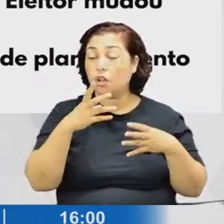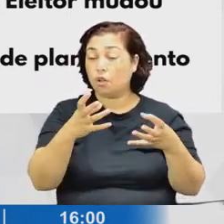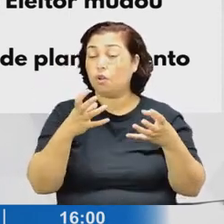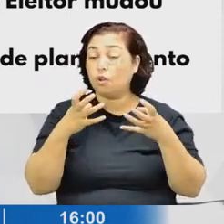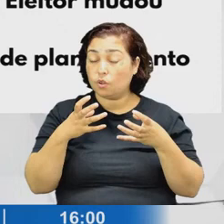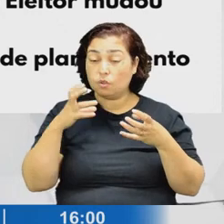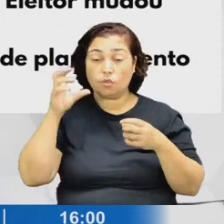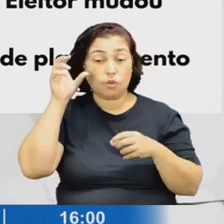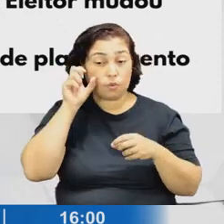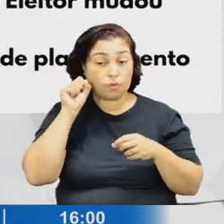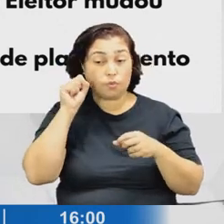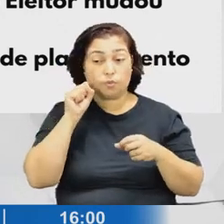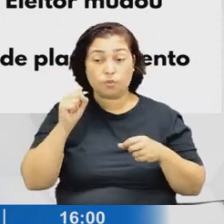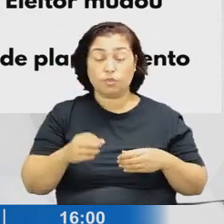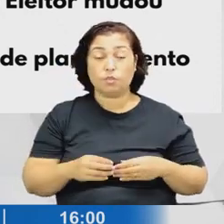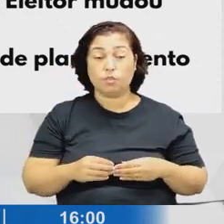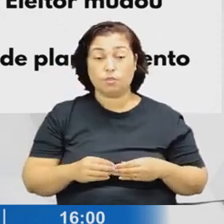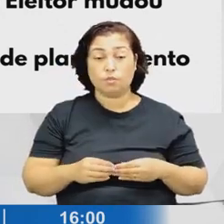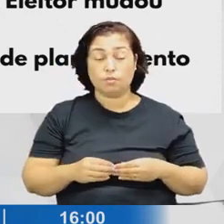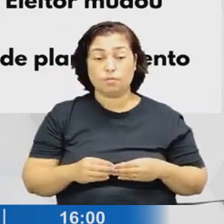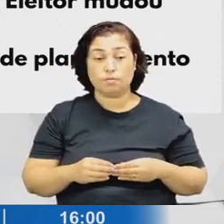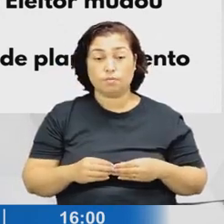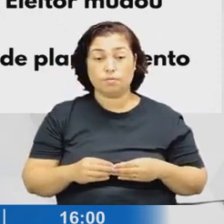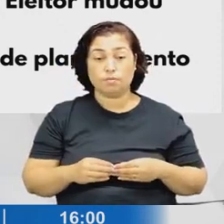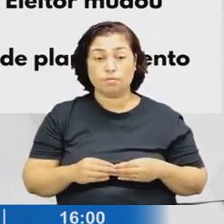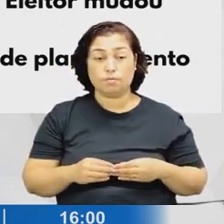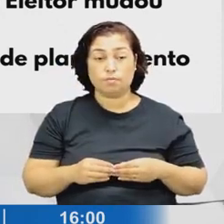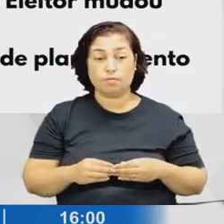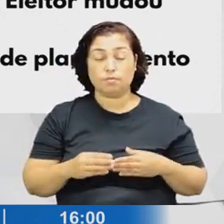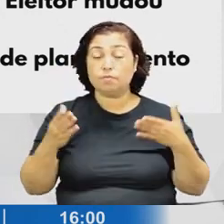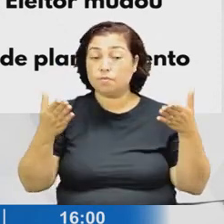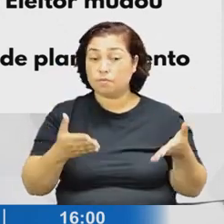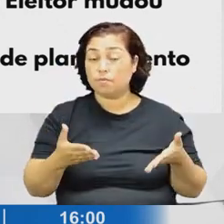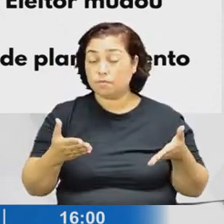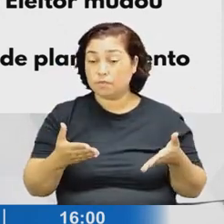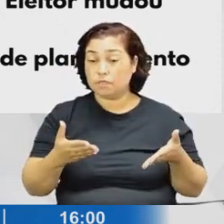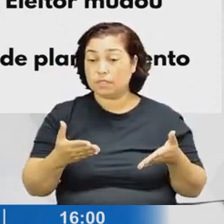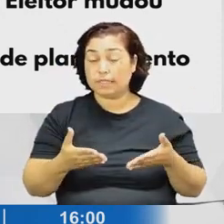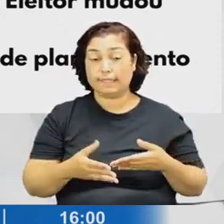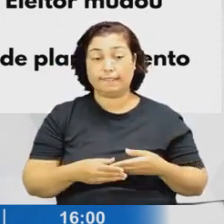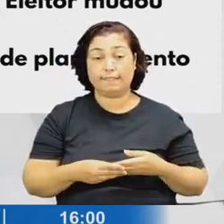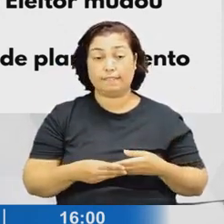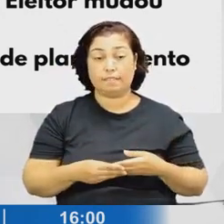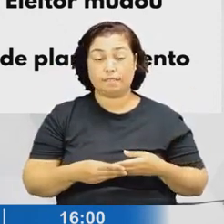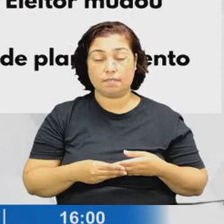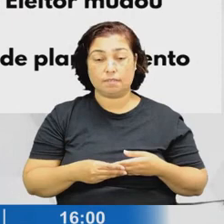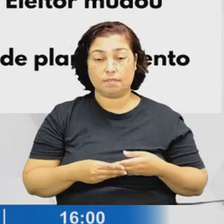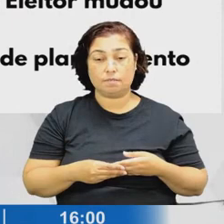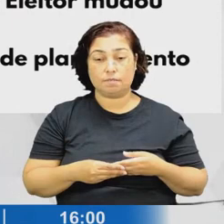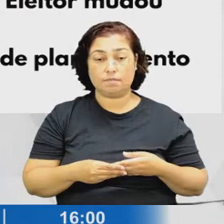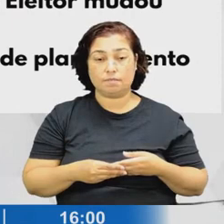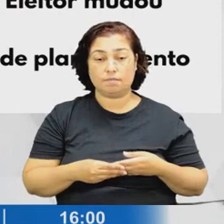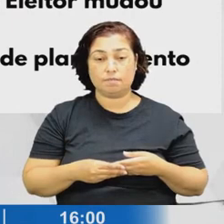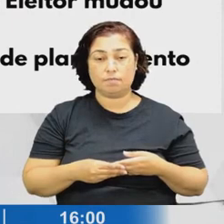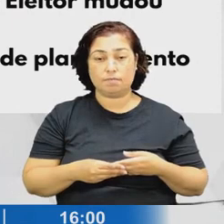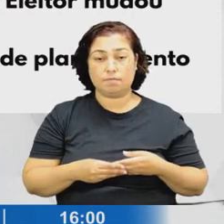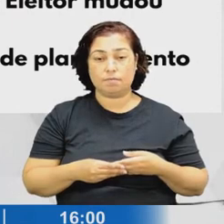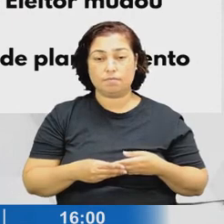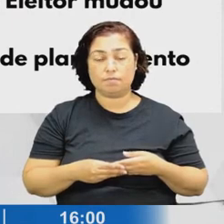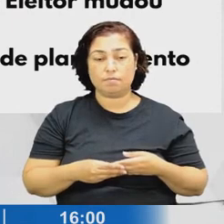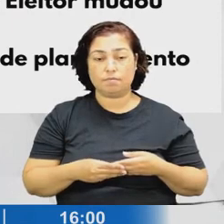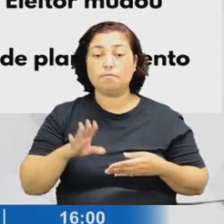ouvir de dor e desejos ganham mais dinheiro de reputação esteve presente ganhou a mãe